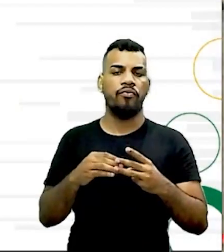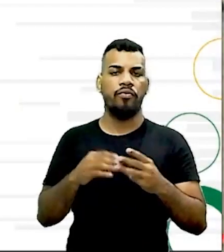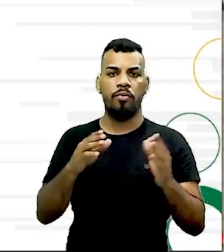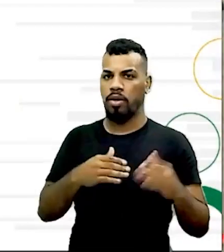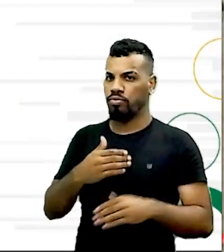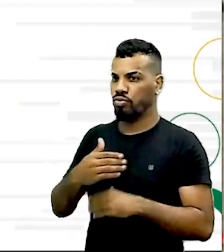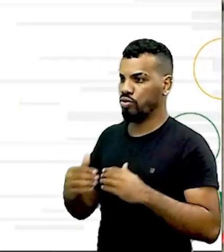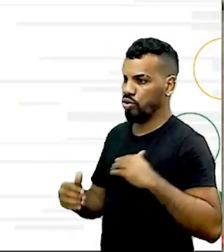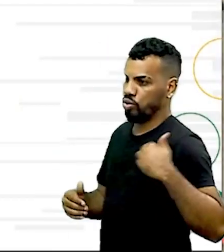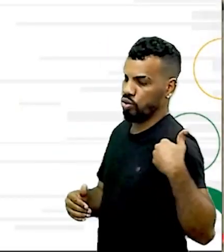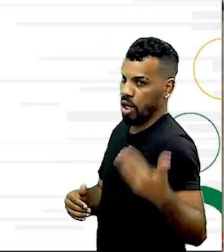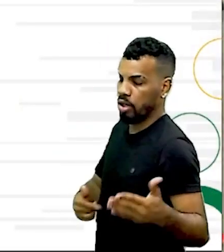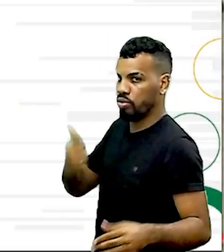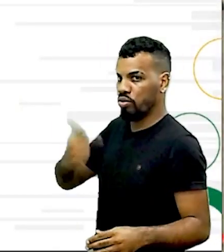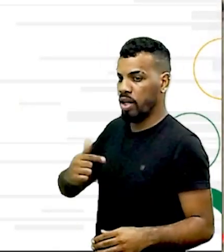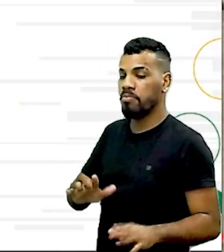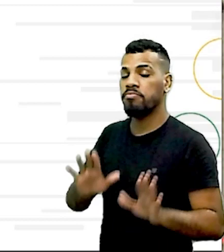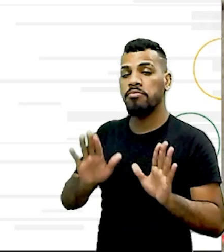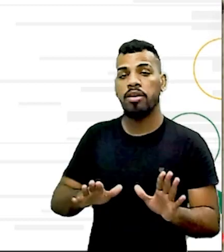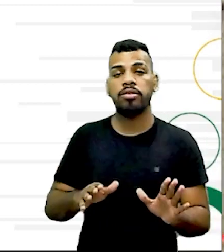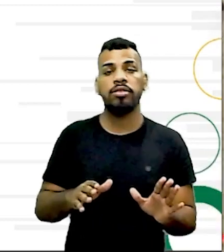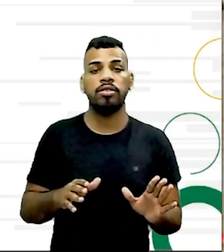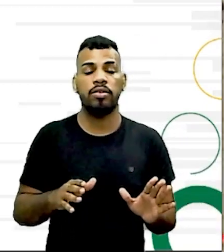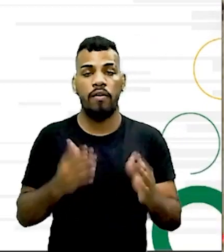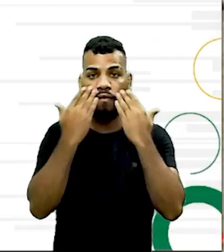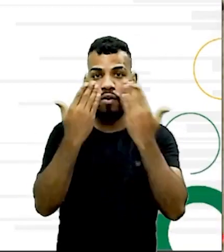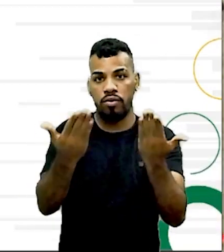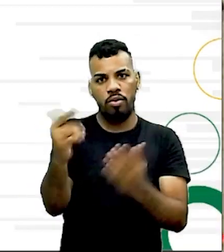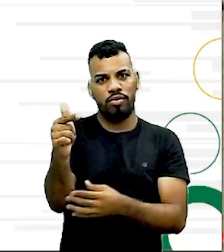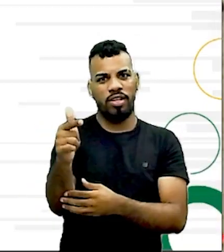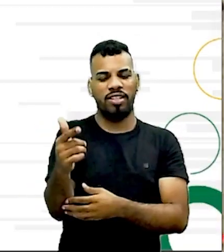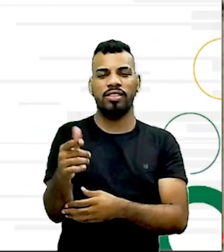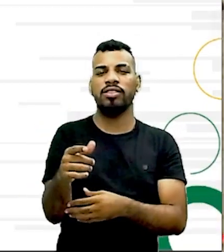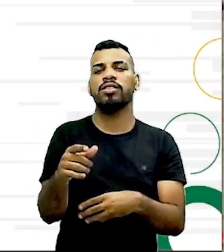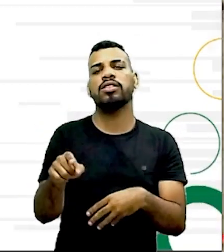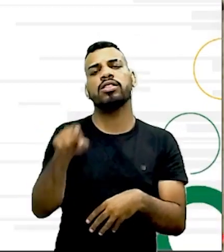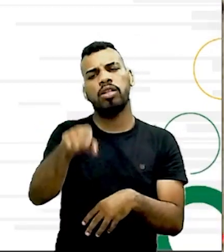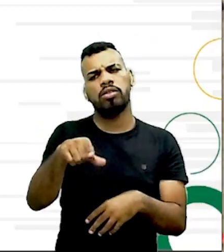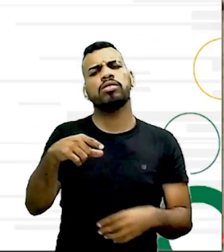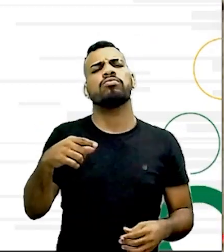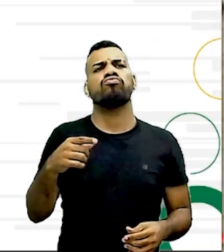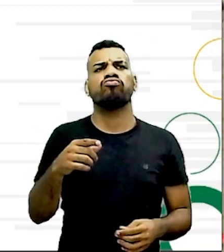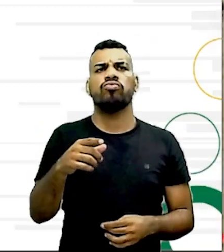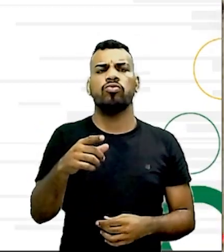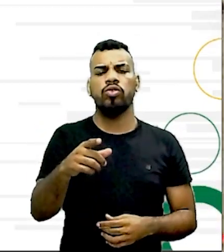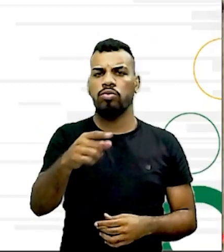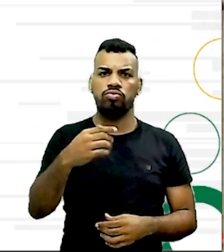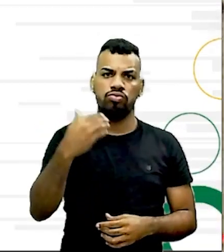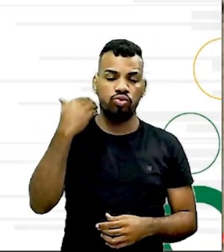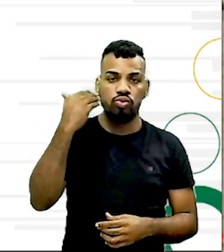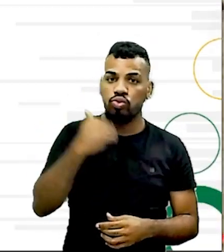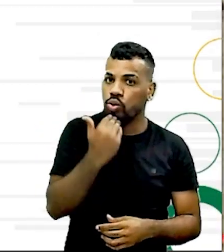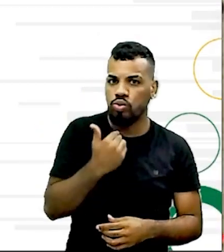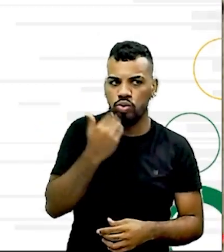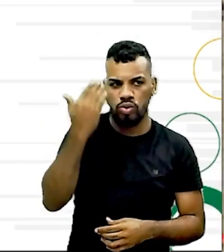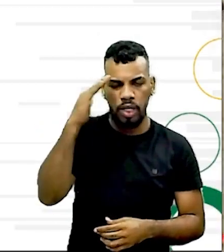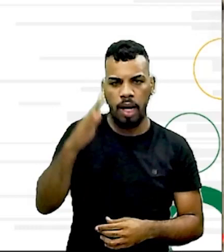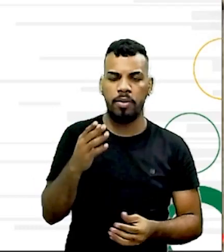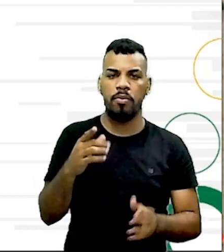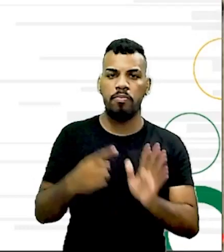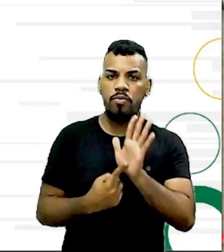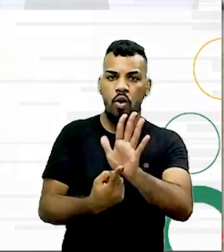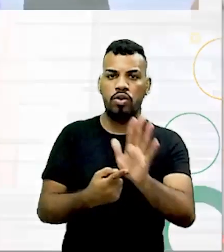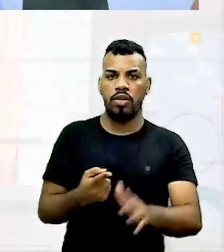virado para um lado, mas também não está algo frontal. Então você tem essa ideia de esse ângulo que